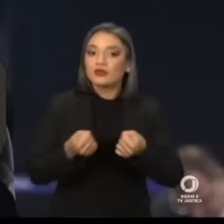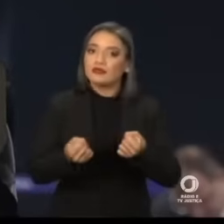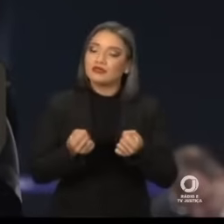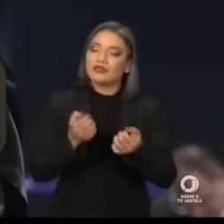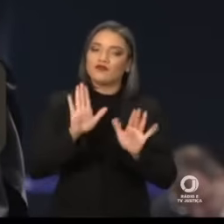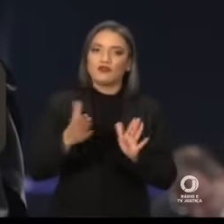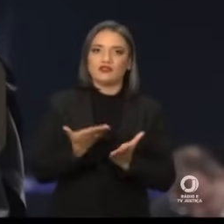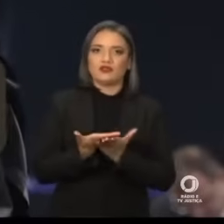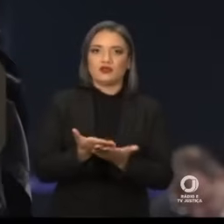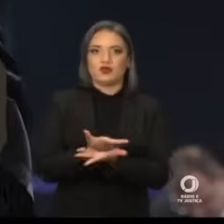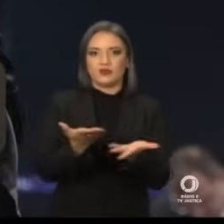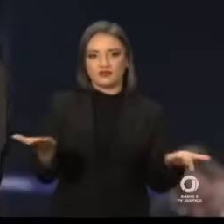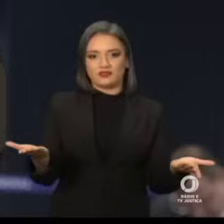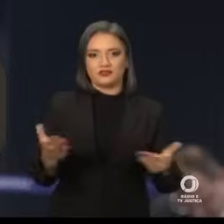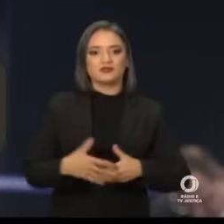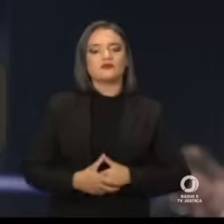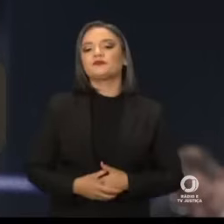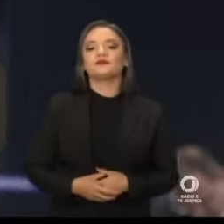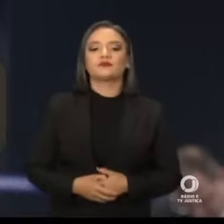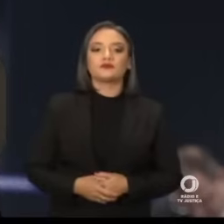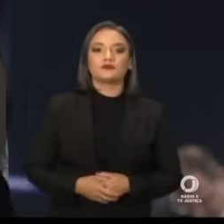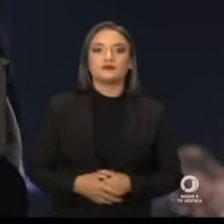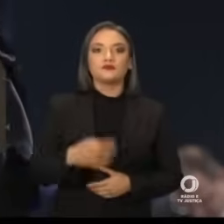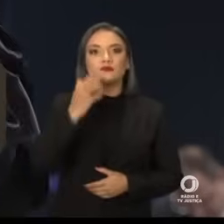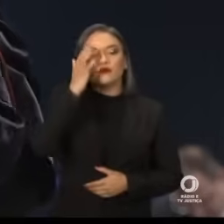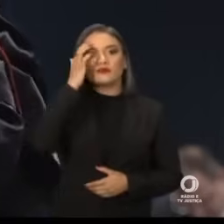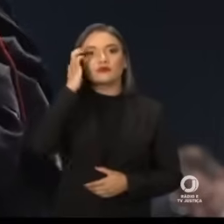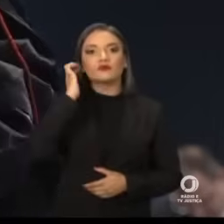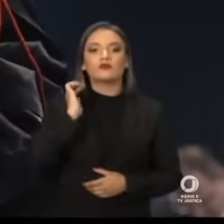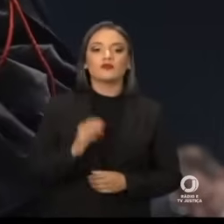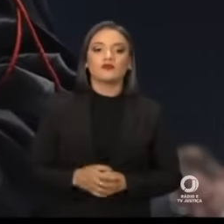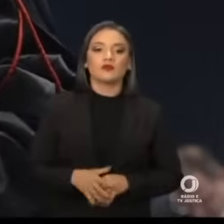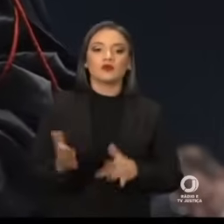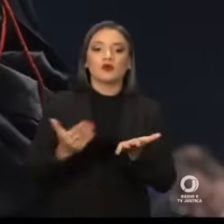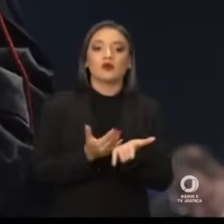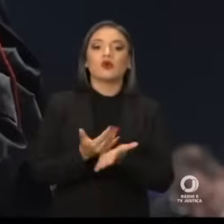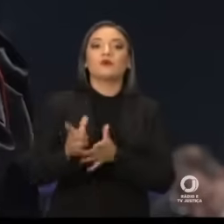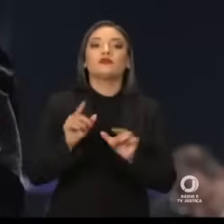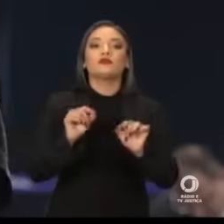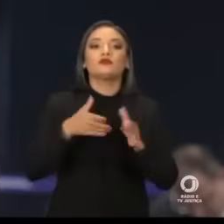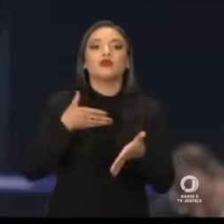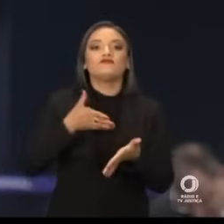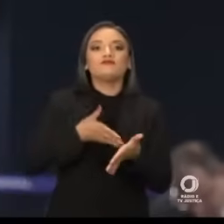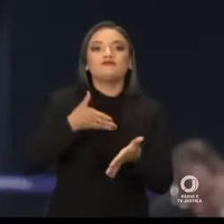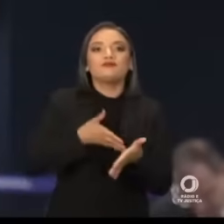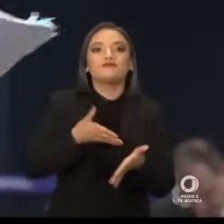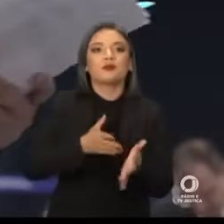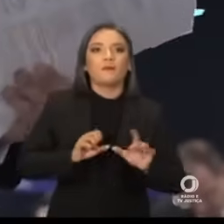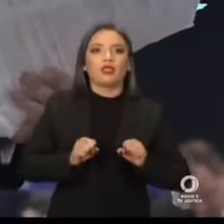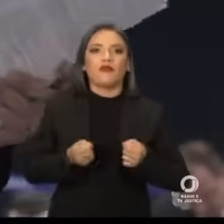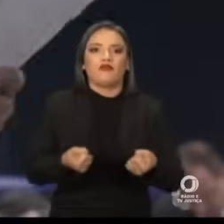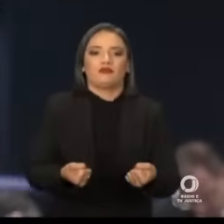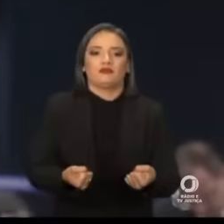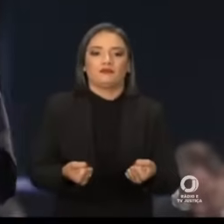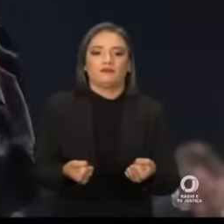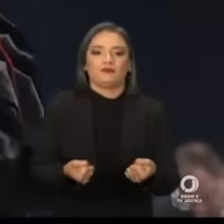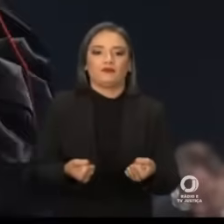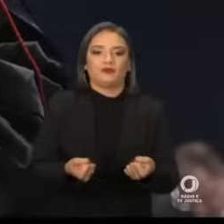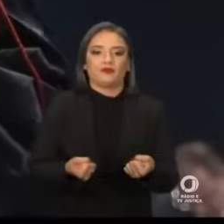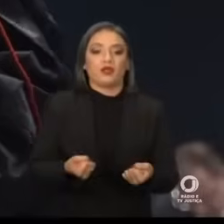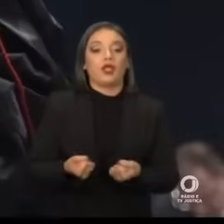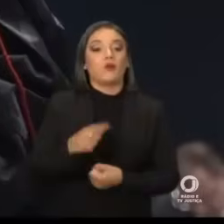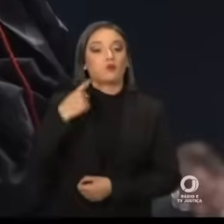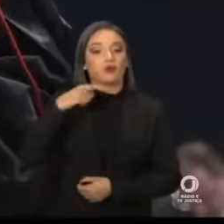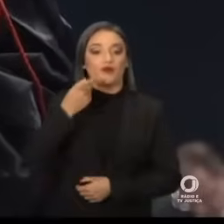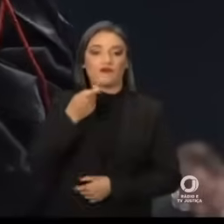Excelências. Começando pela questão do cerceamento de defesa. O meu colega que me antecedeu